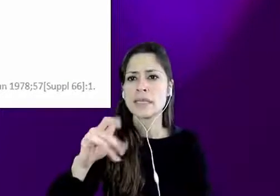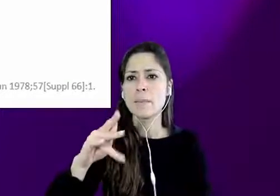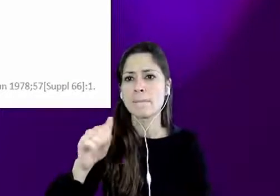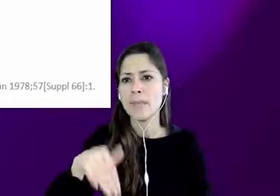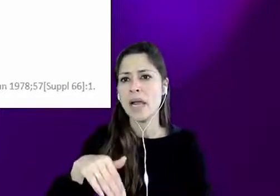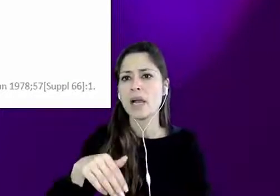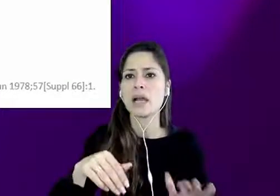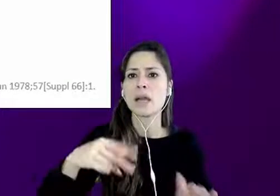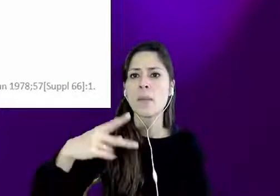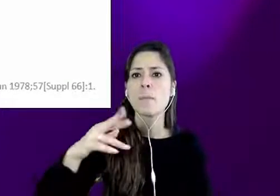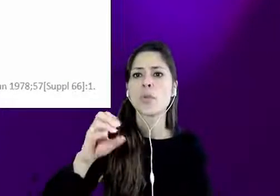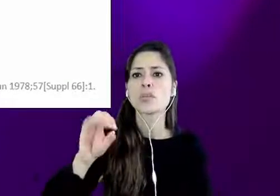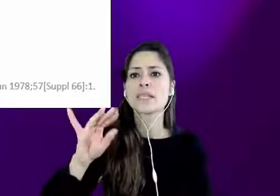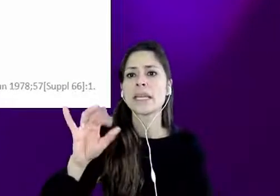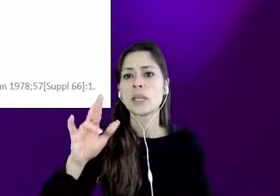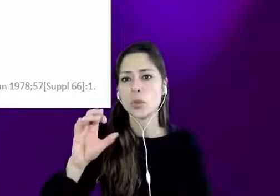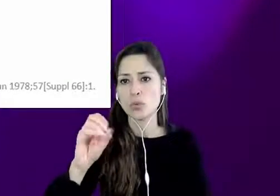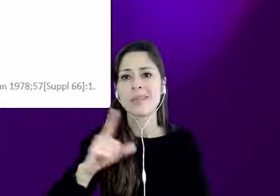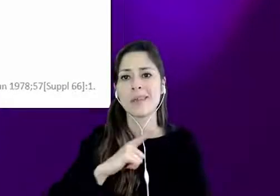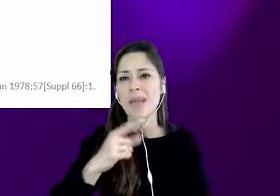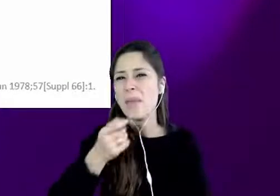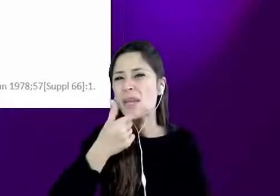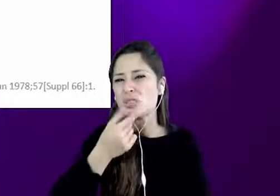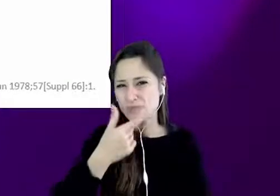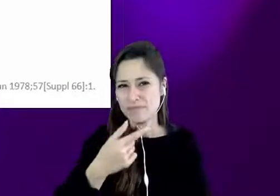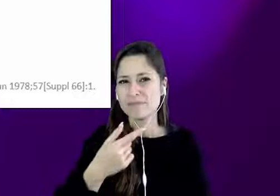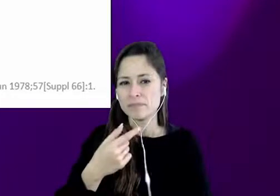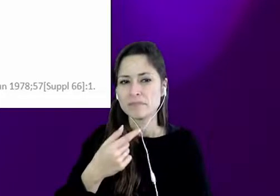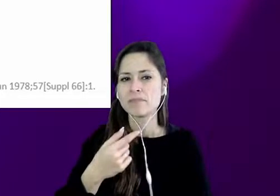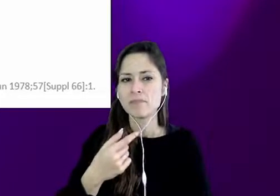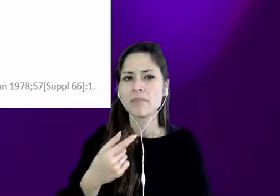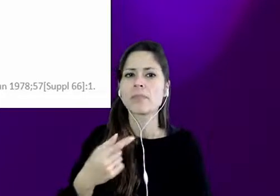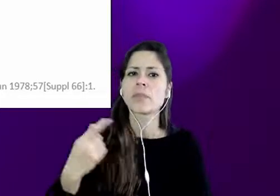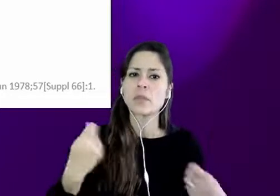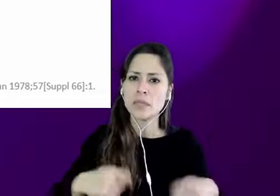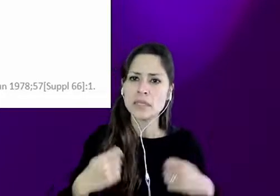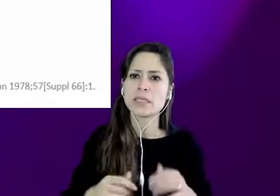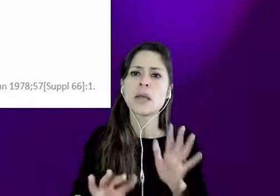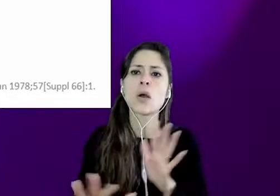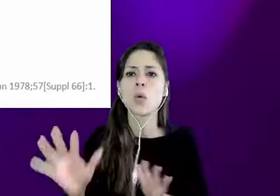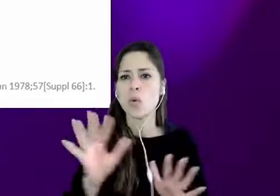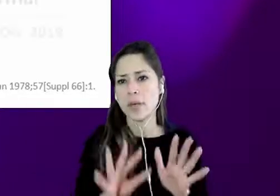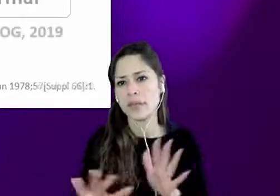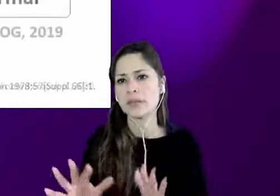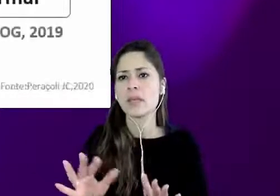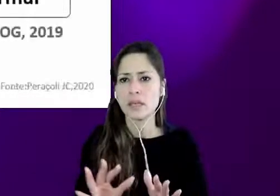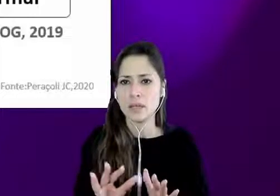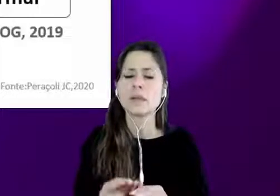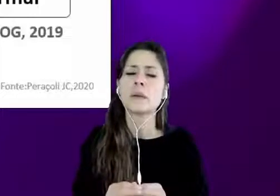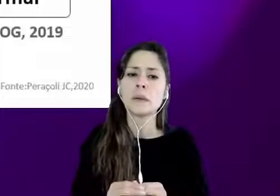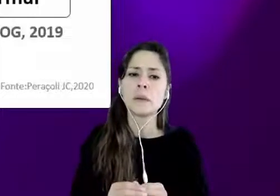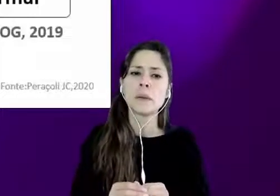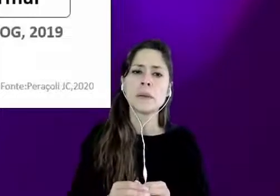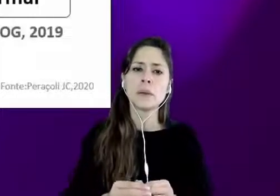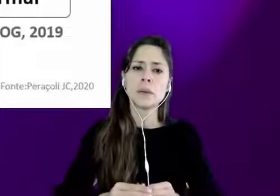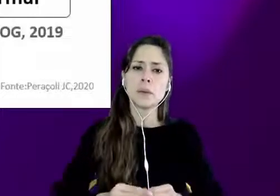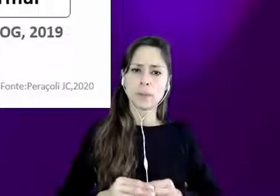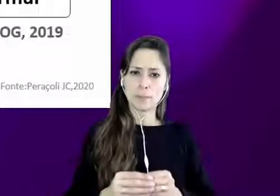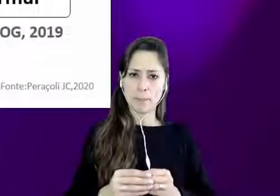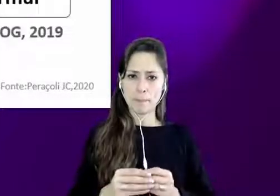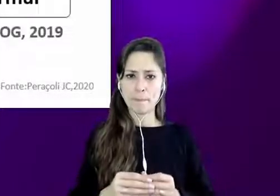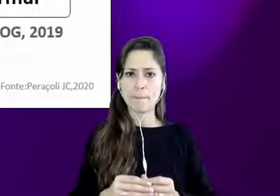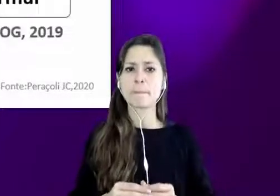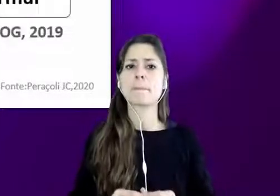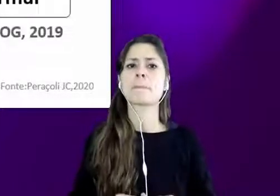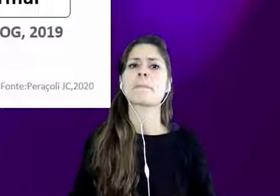seja cautelosa, principalmente as mulheres com pressão arterial crônica, que podem ter dificuldade à autorregulação do fluxo cerebral. A síndrome